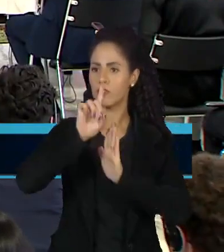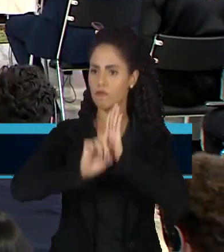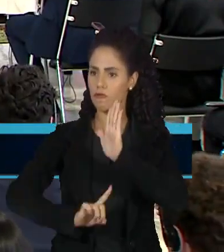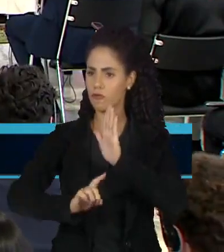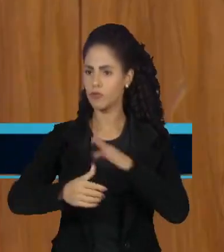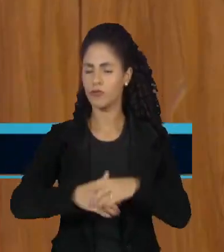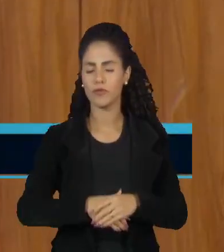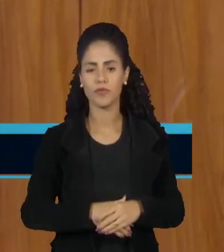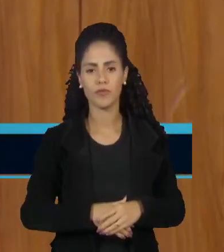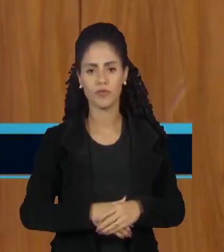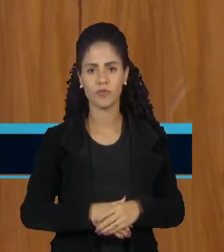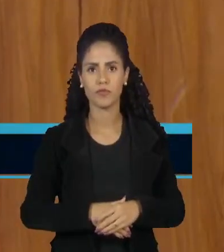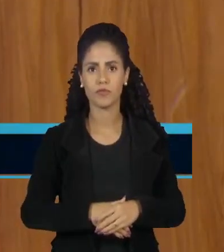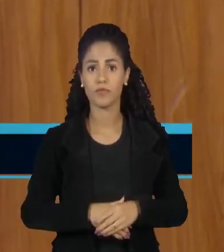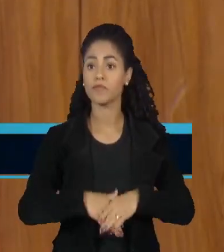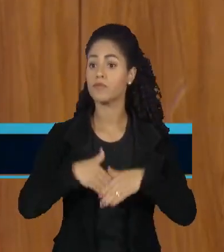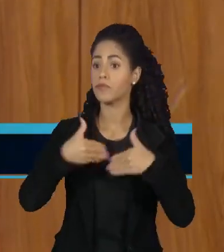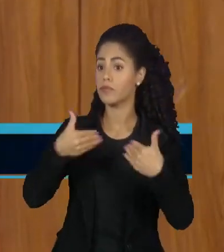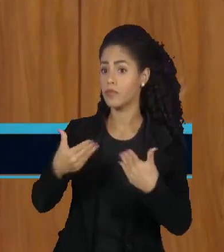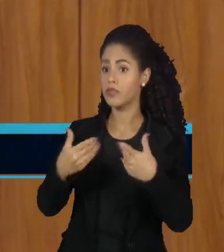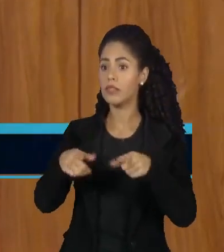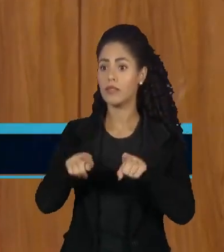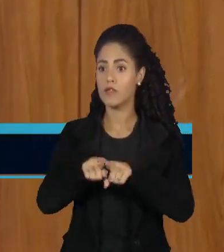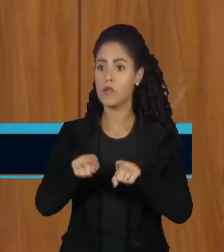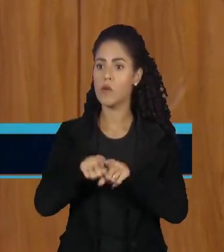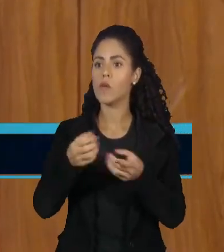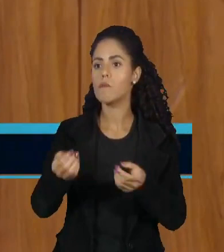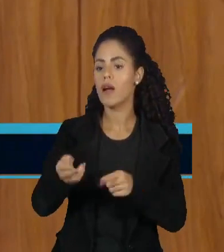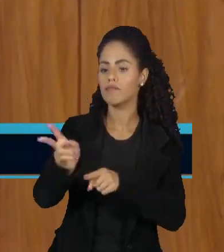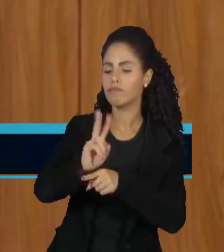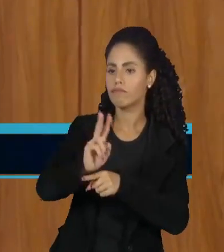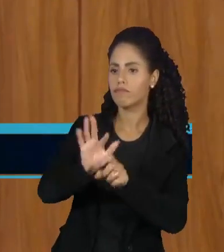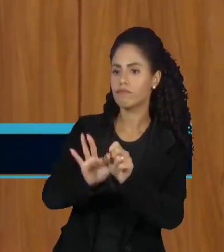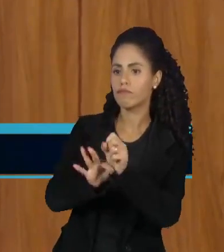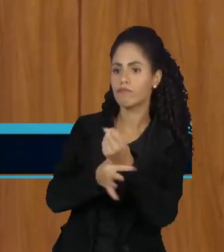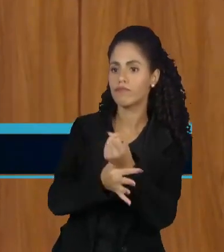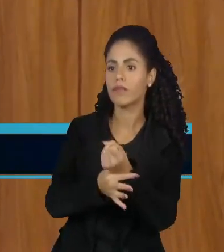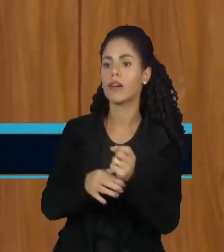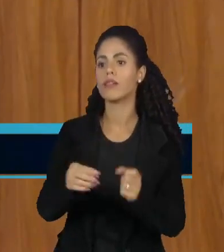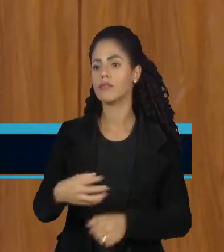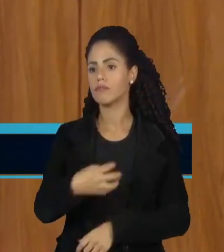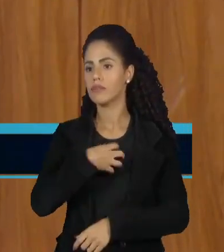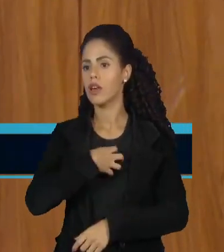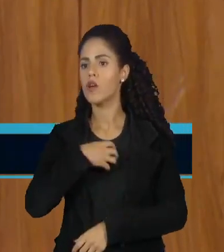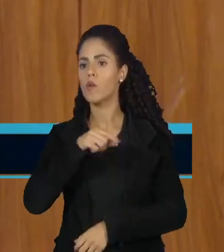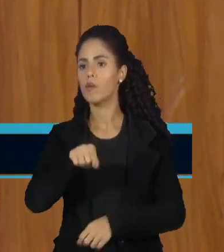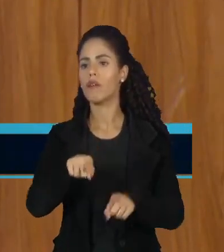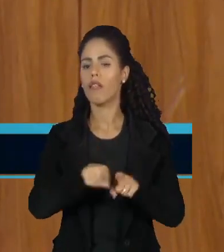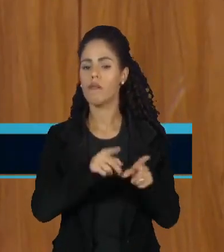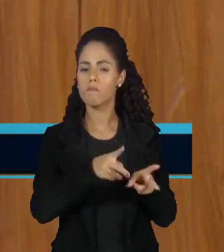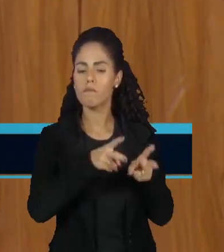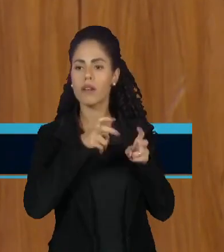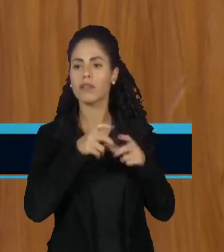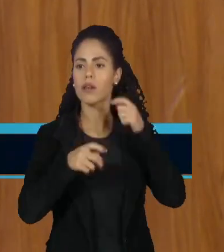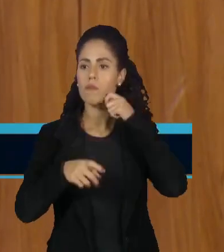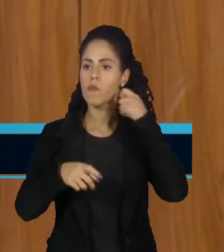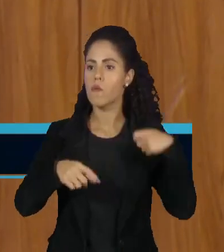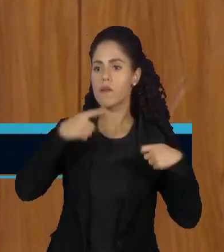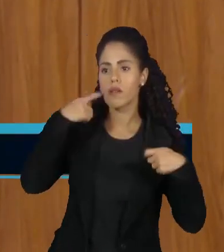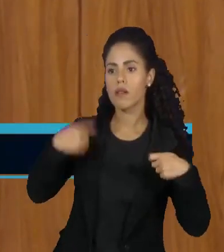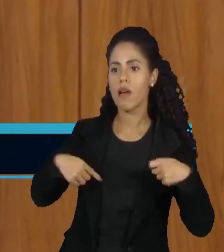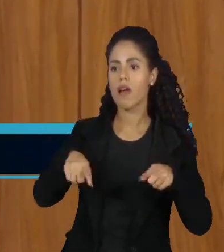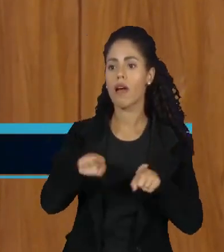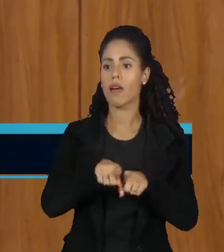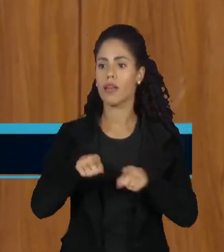internacional. A paralisia do Conselho de Segurança frente à guerra na Ucrânia e em Gaza